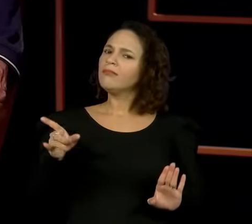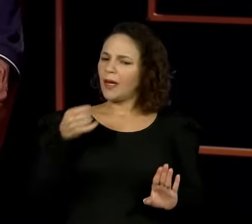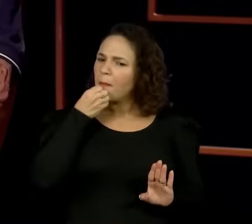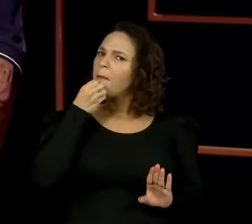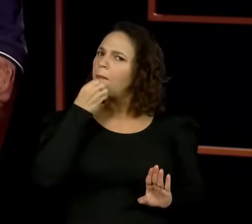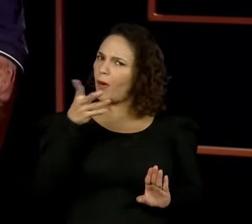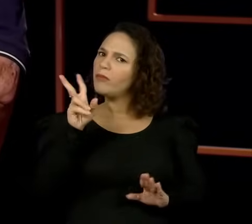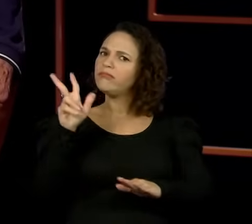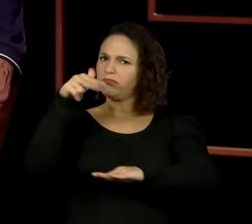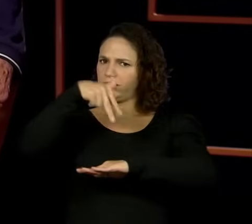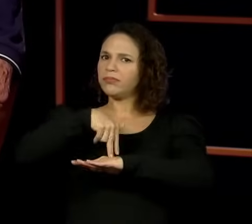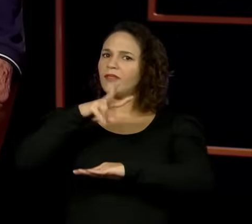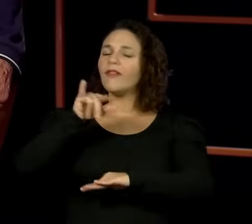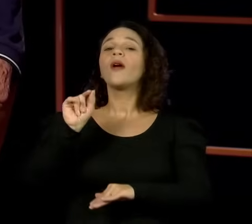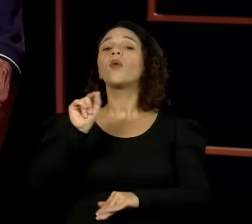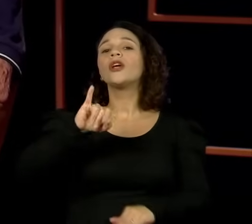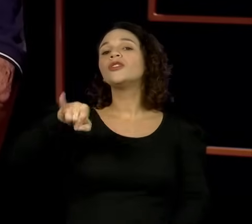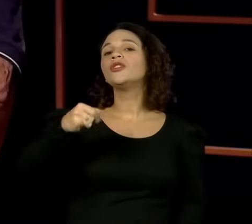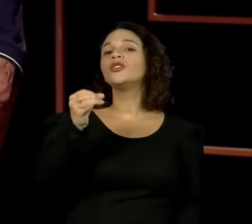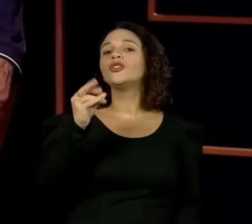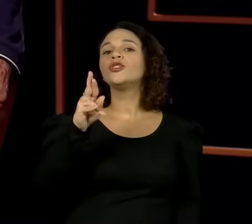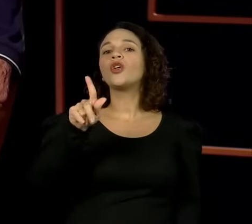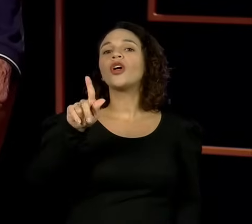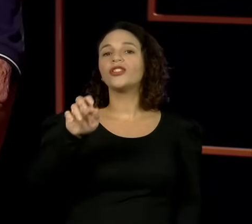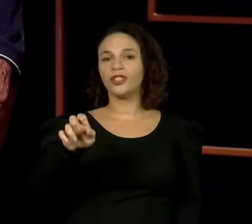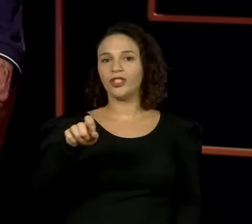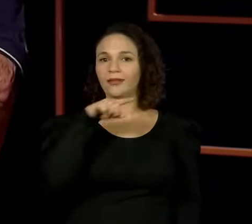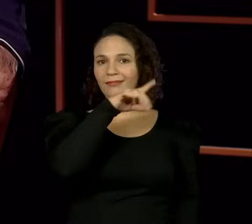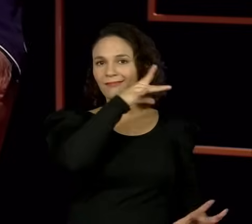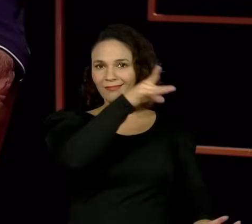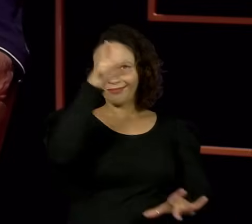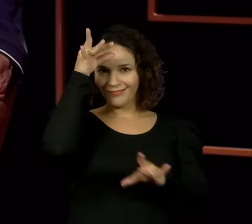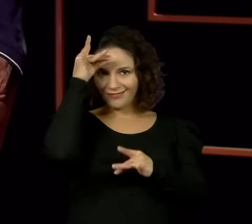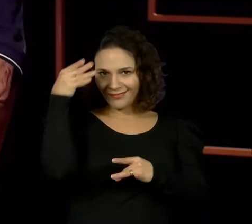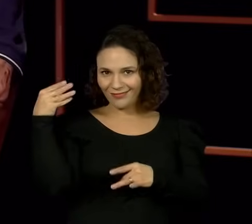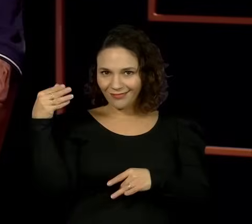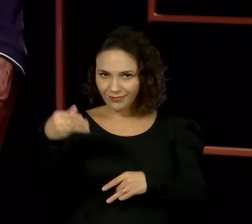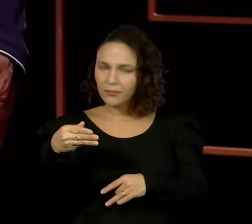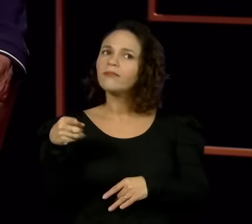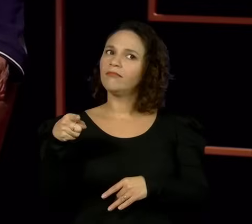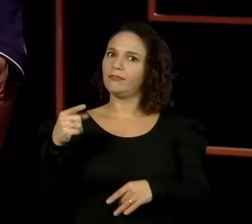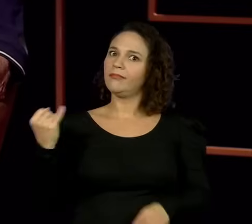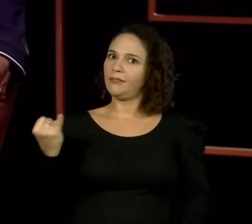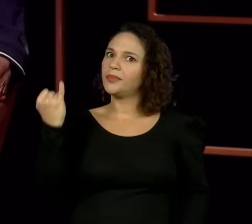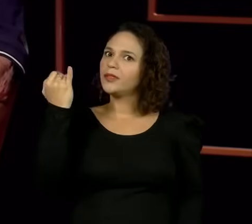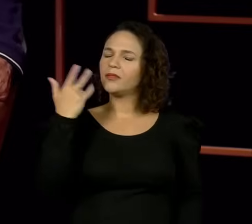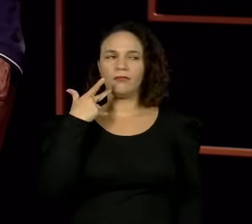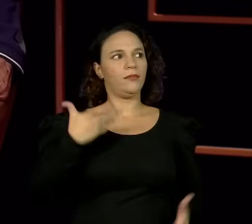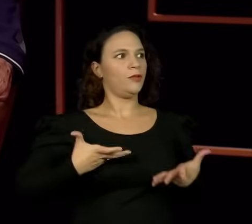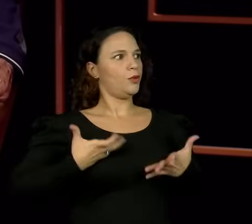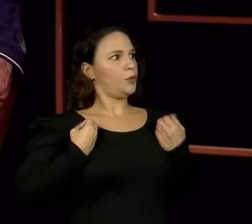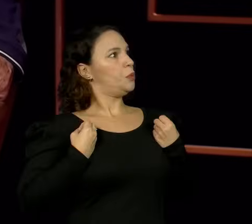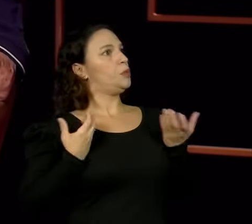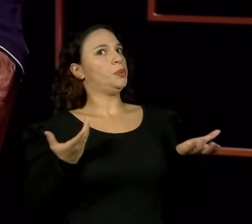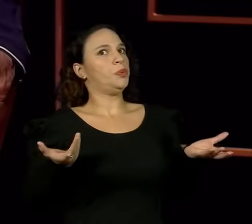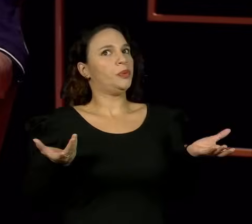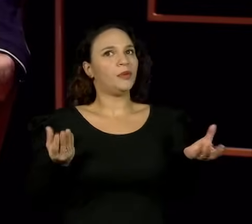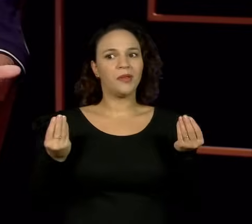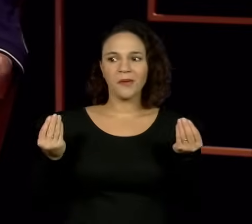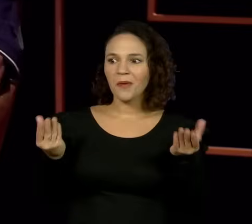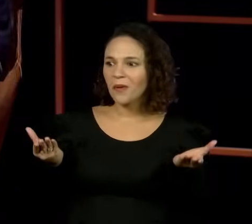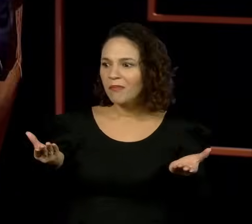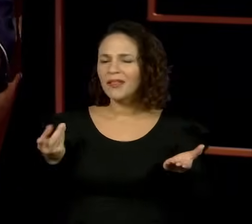papel, você vai fazer Jorge, do Irmão das Almas. Era o grande papel. Eu levei um susto, agora eu não vou